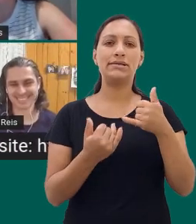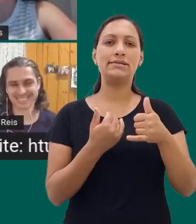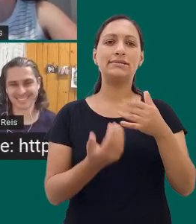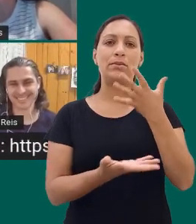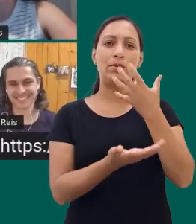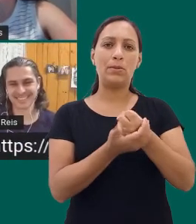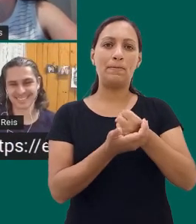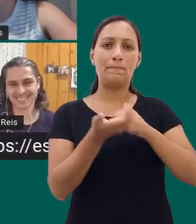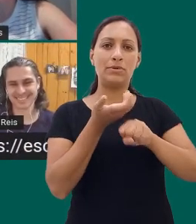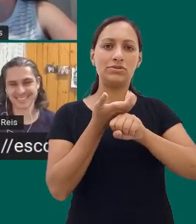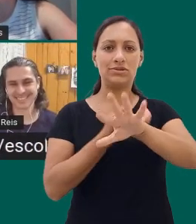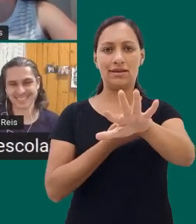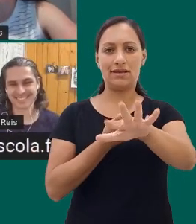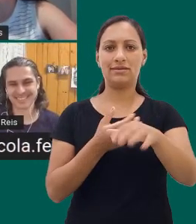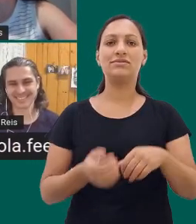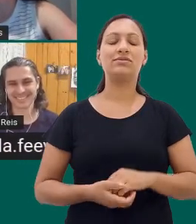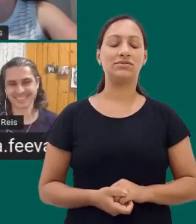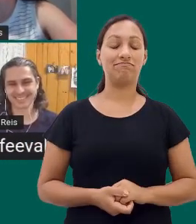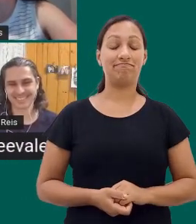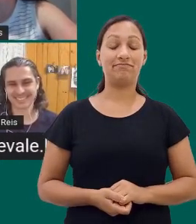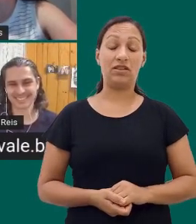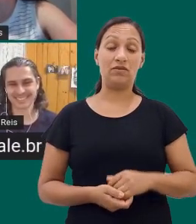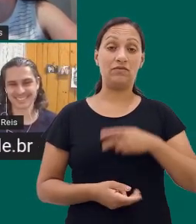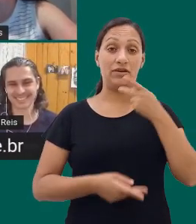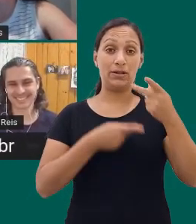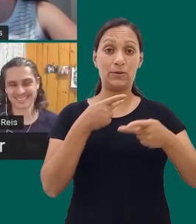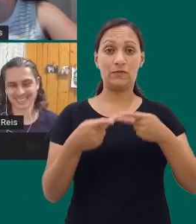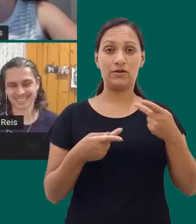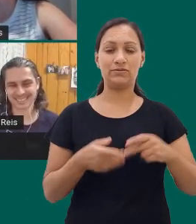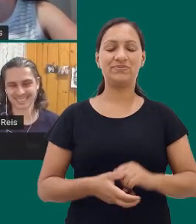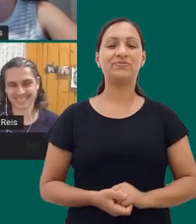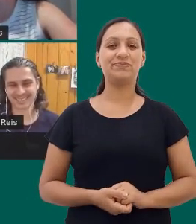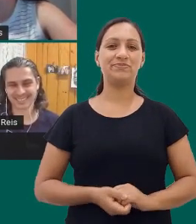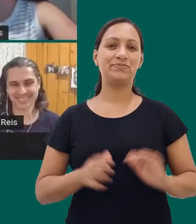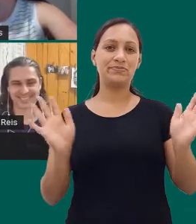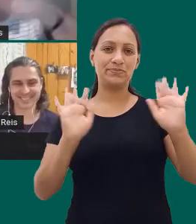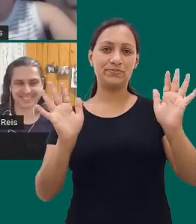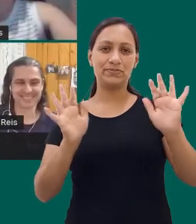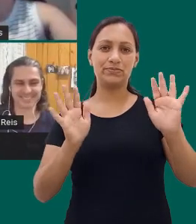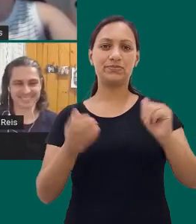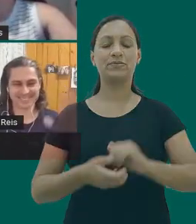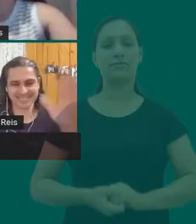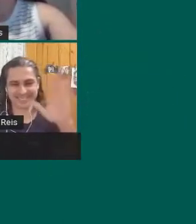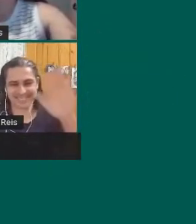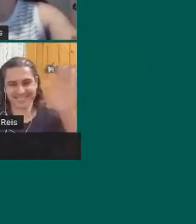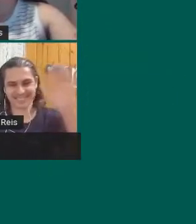Tipo Flow, tipo outras coisas aí, a gente ia ficar falando. Falou, pessoal. Tchau, tchau.